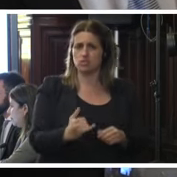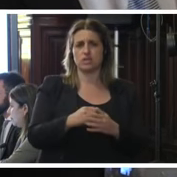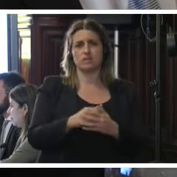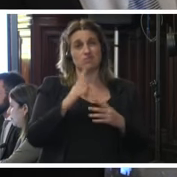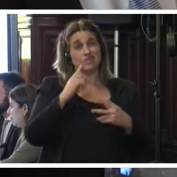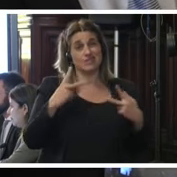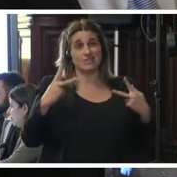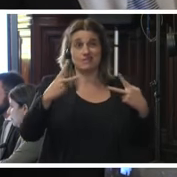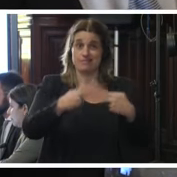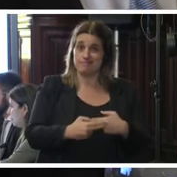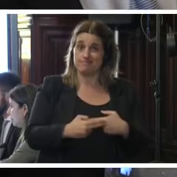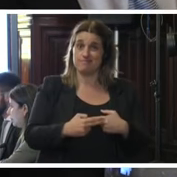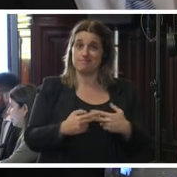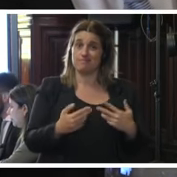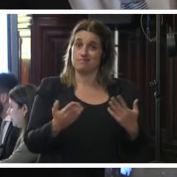por causa